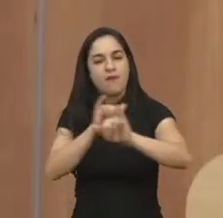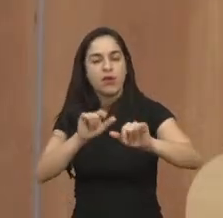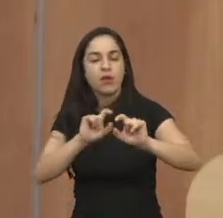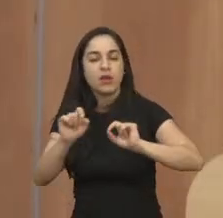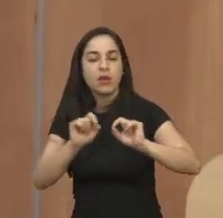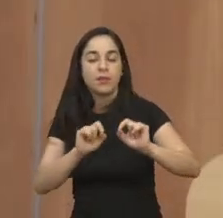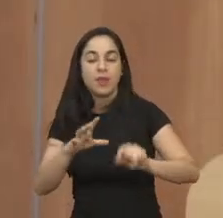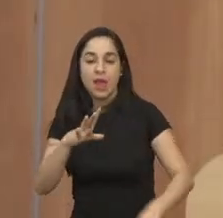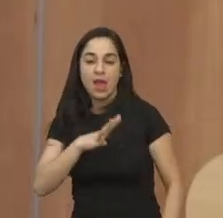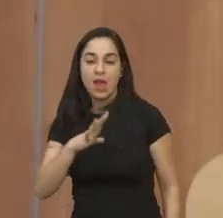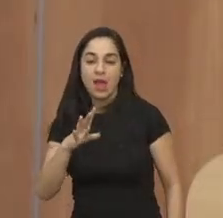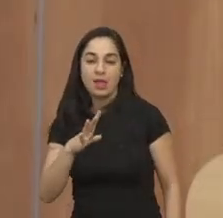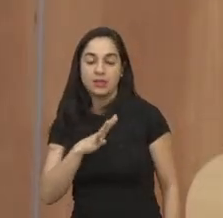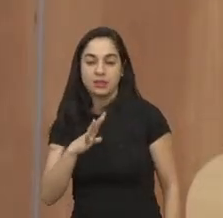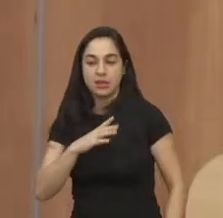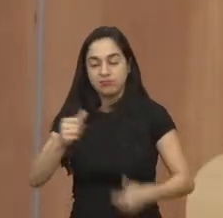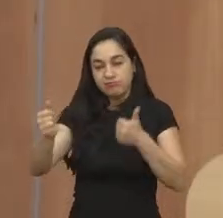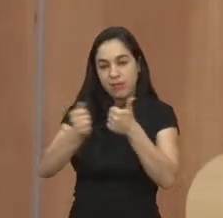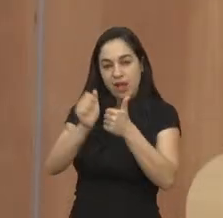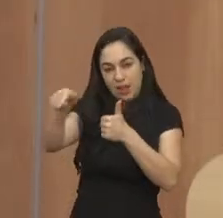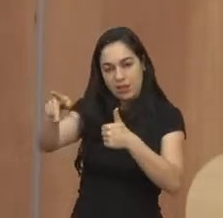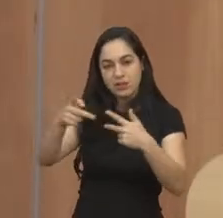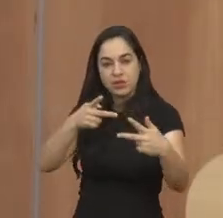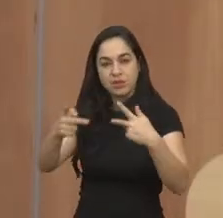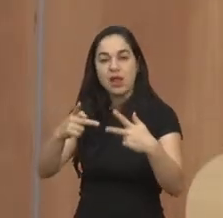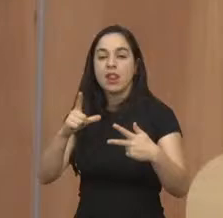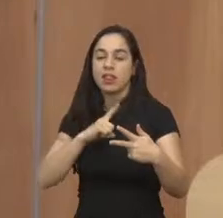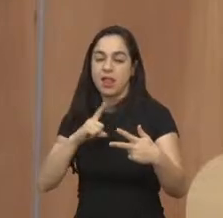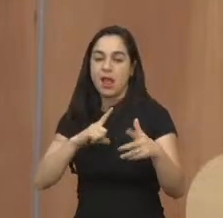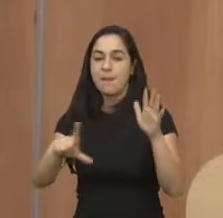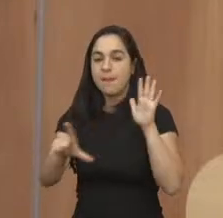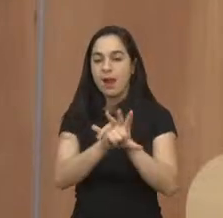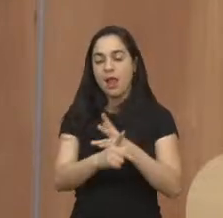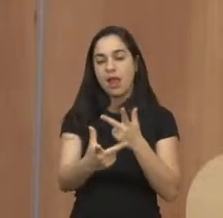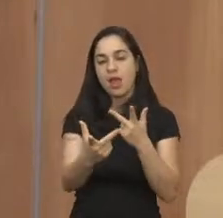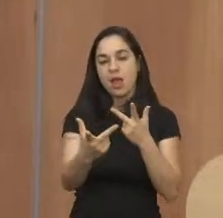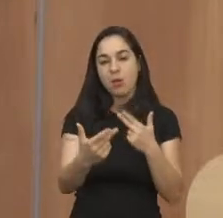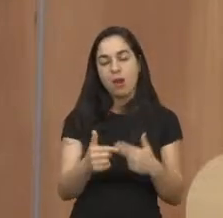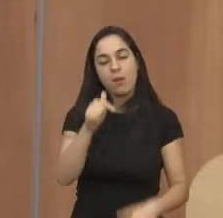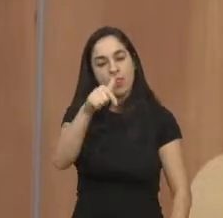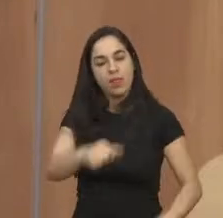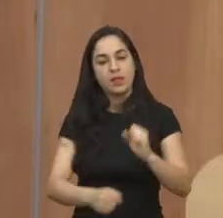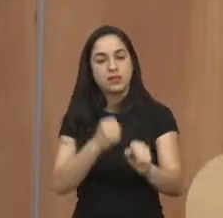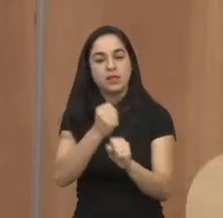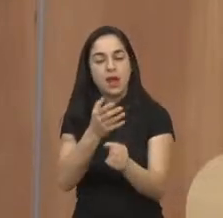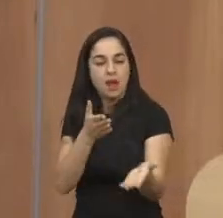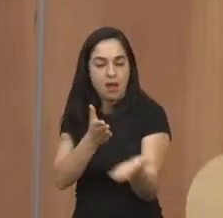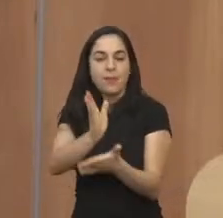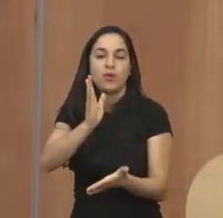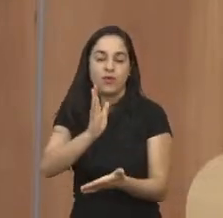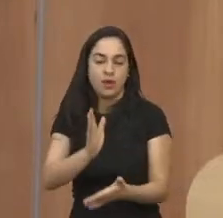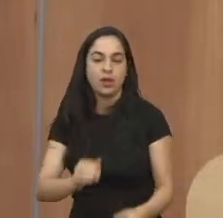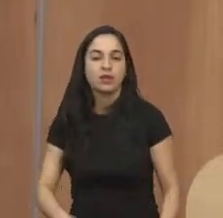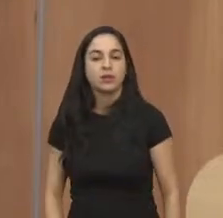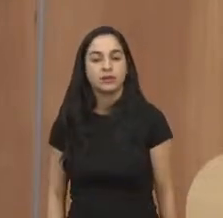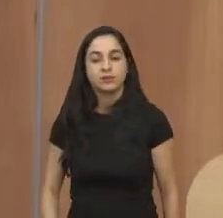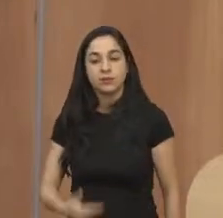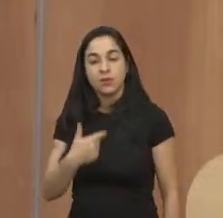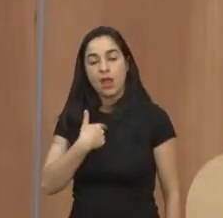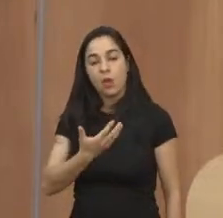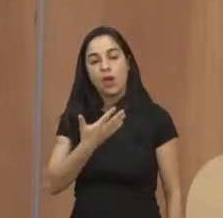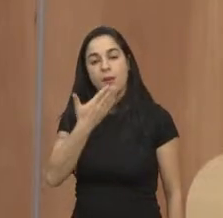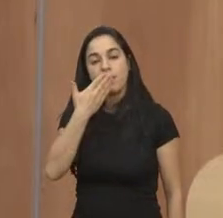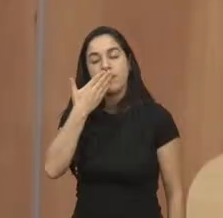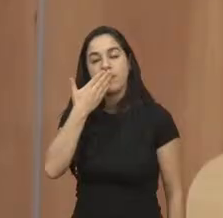dos Campos, também conta com uma lei municipal semelhante a essa, que foi aprovada nesse ano, inclusive. Queria pedir à TV Câmara